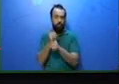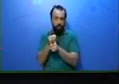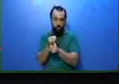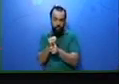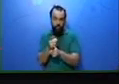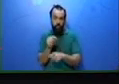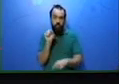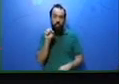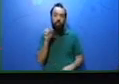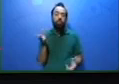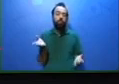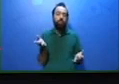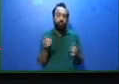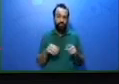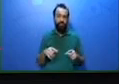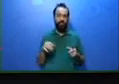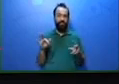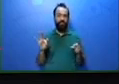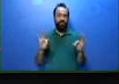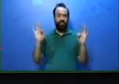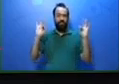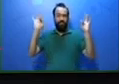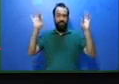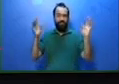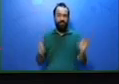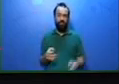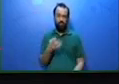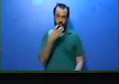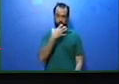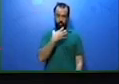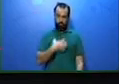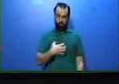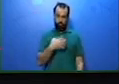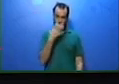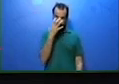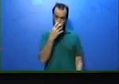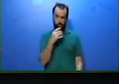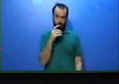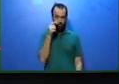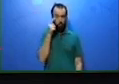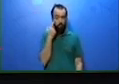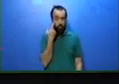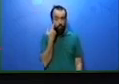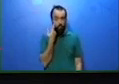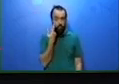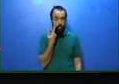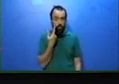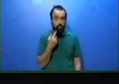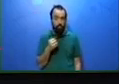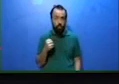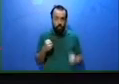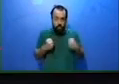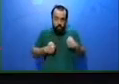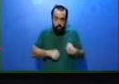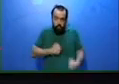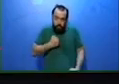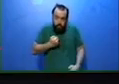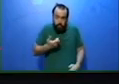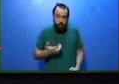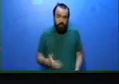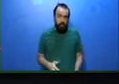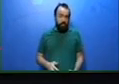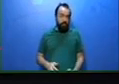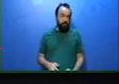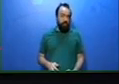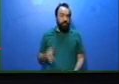a expressão. Quando está alegre, quando está nervoso, quando está triste, né, quando está muito bravo. Olha aqui a